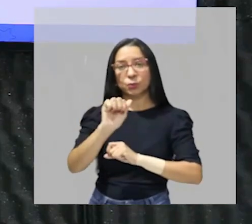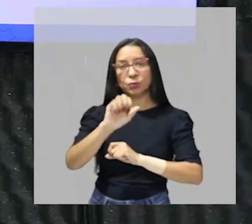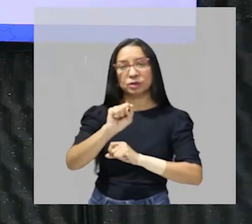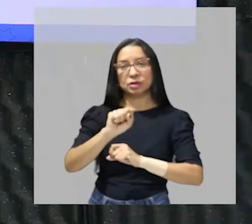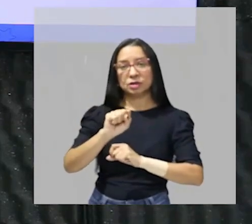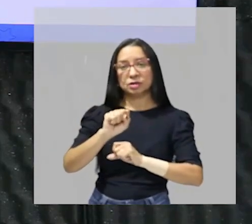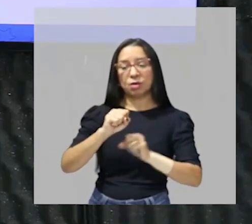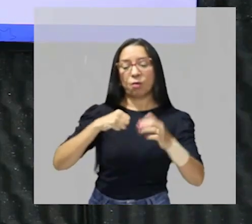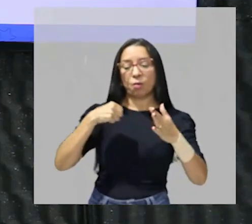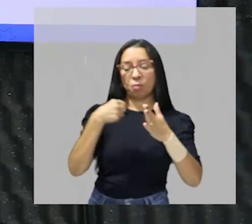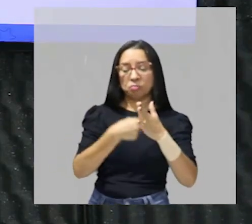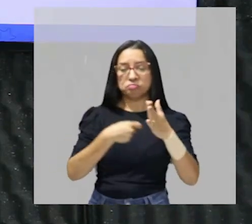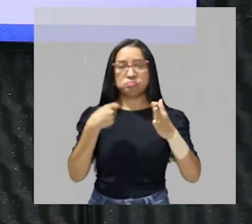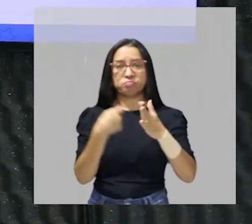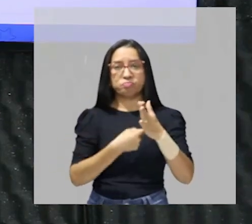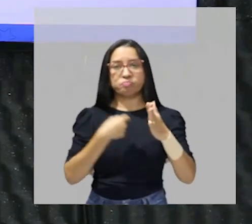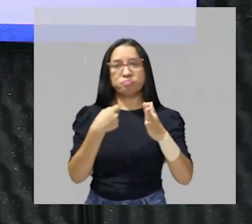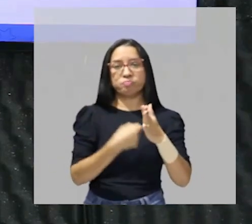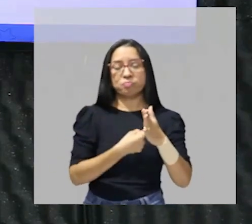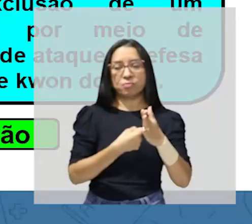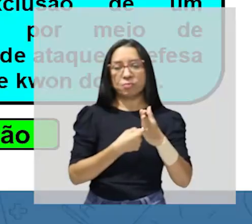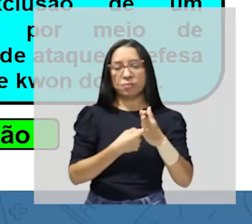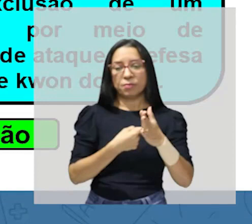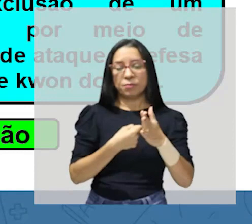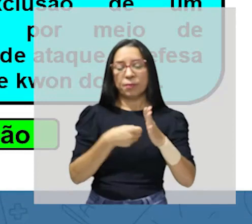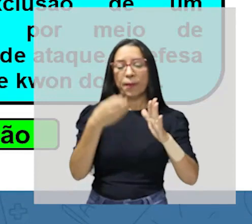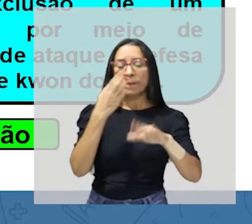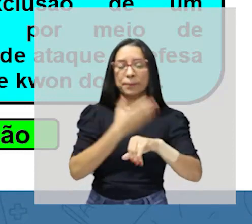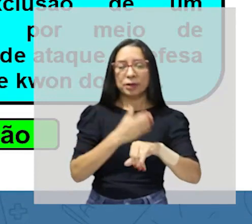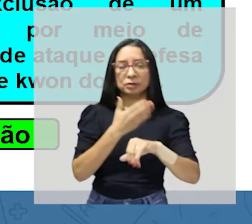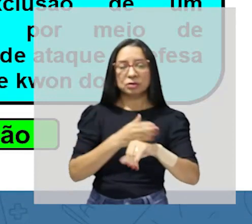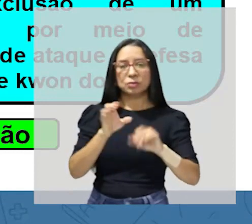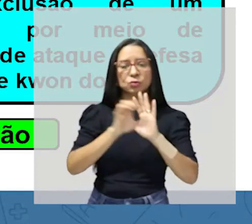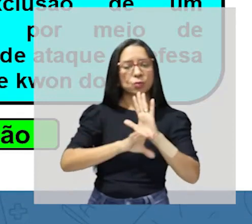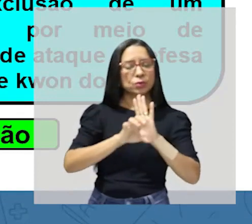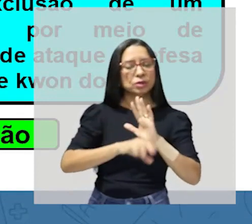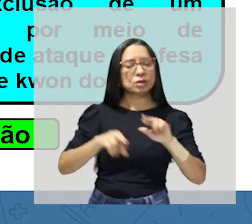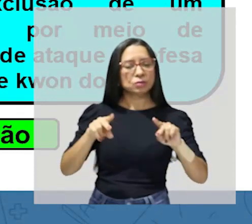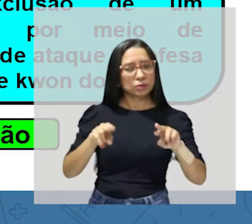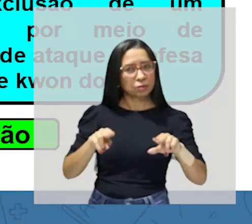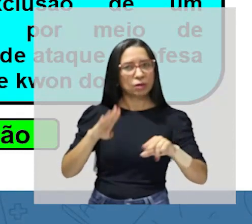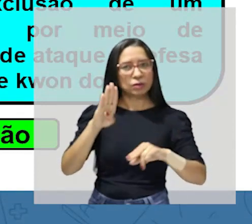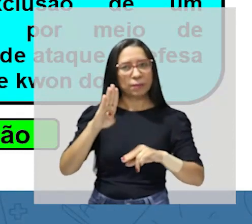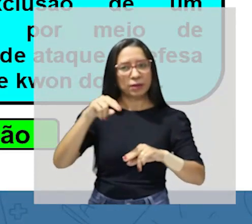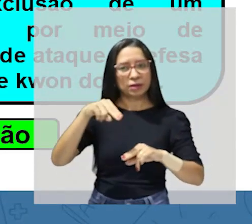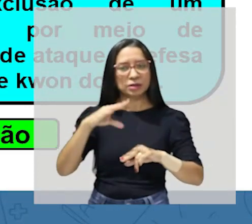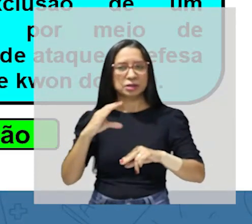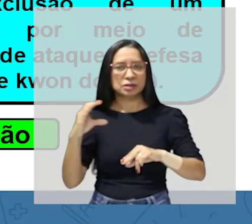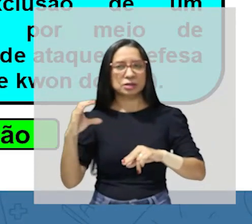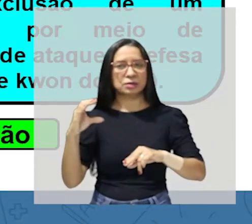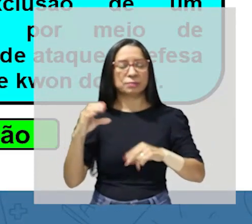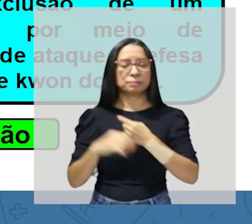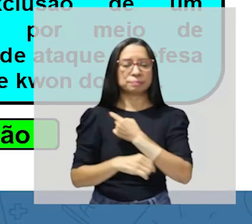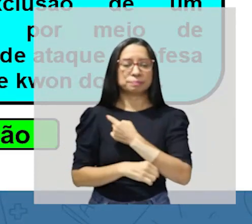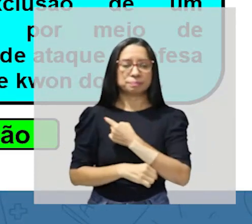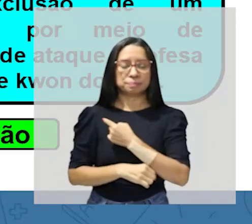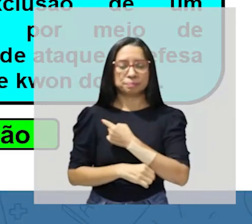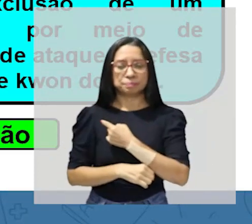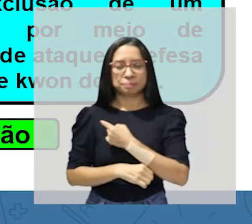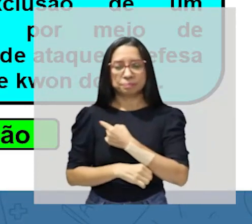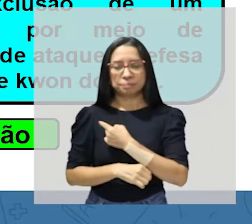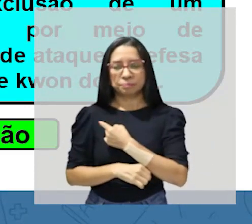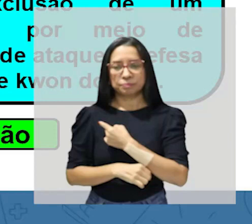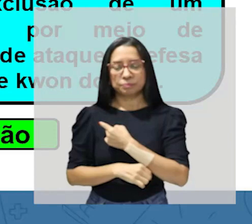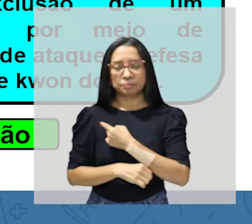É praticamente o mesmo conceito que eu dei para vocês ainda há pouco da BNCC. Está aqui do ladinho, Então,